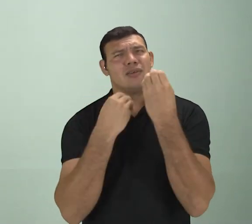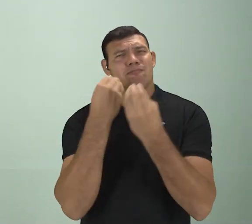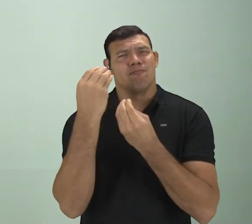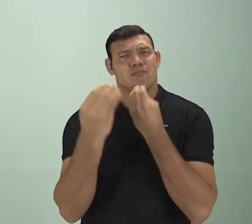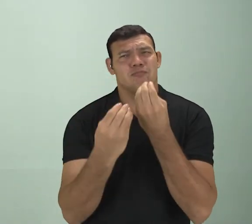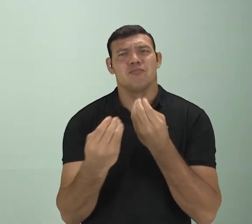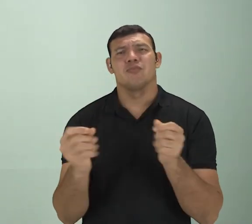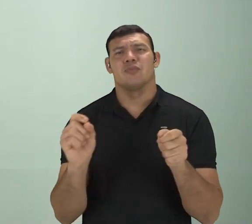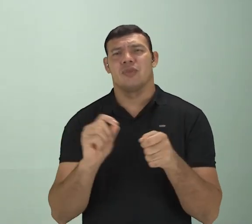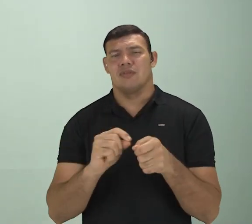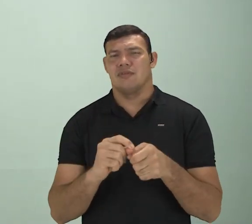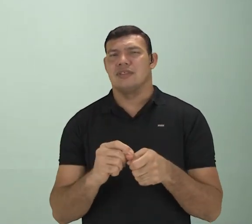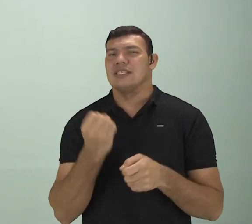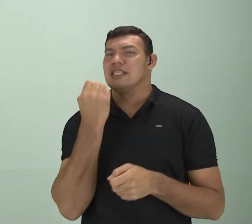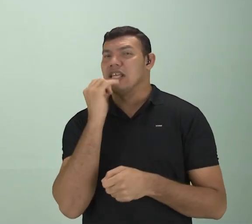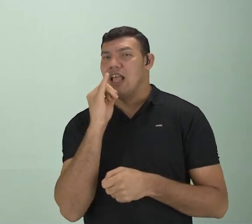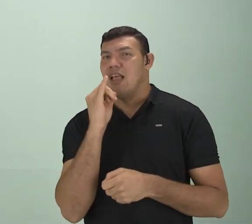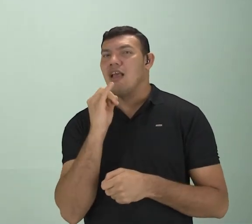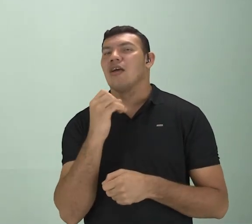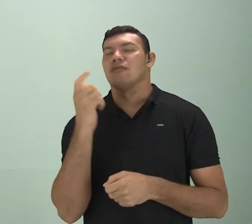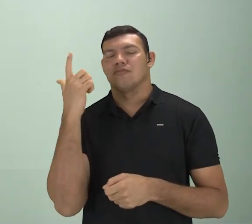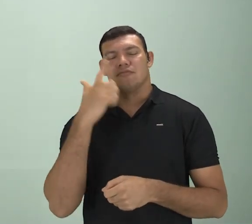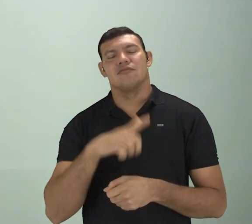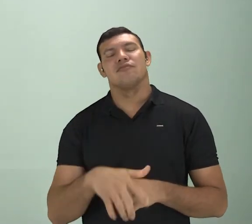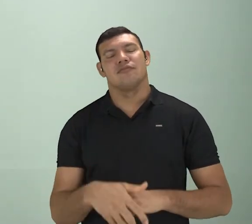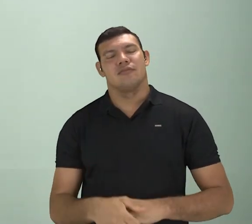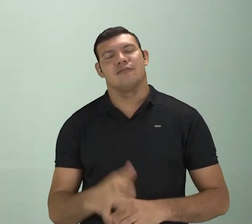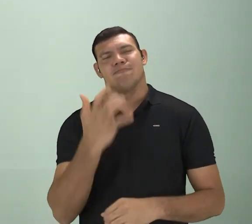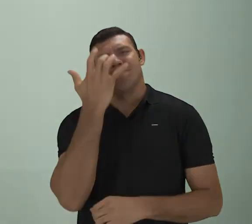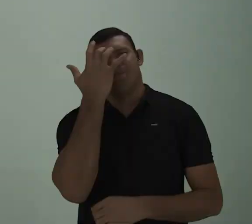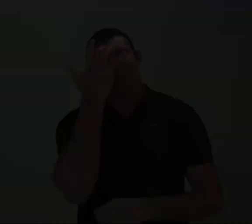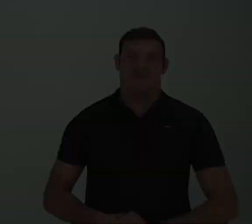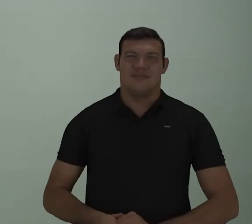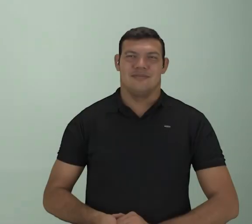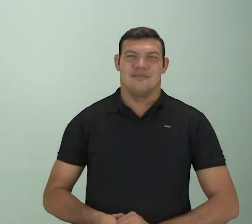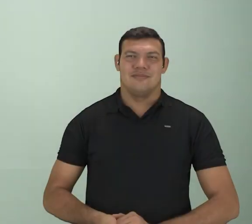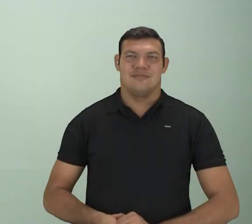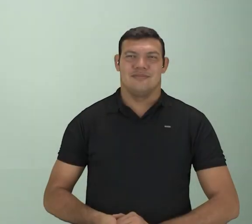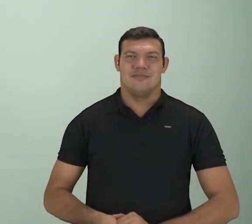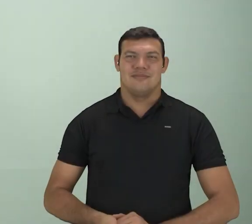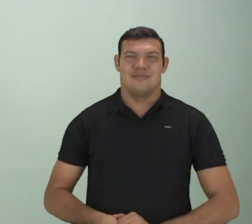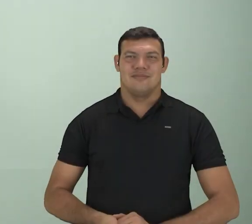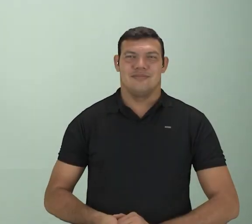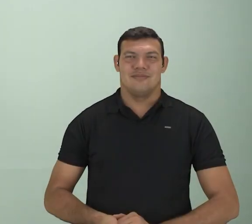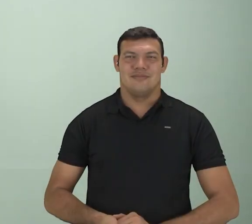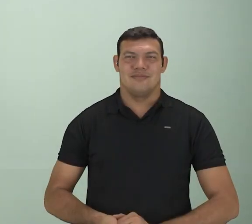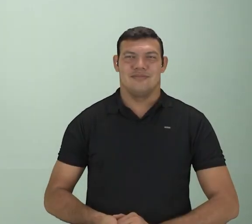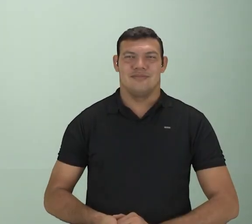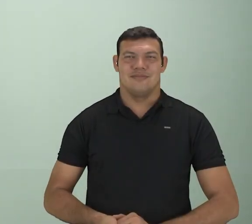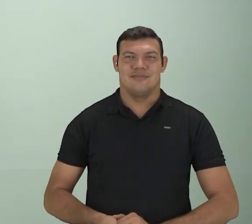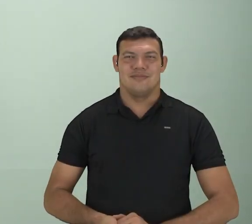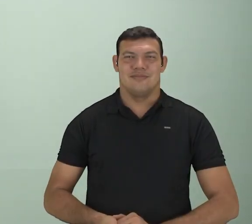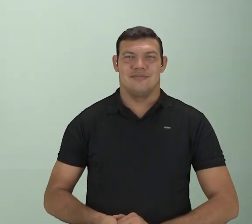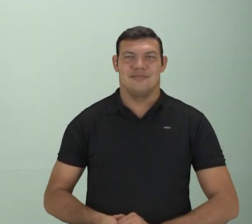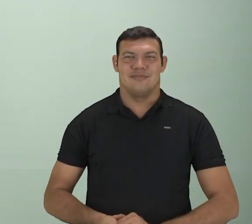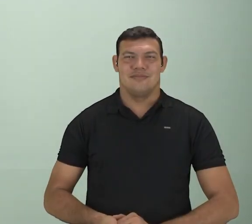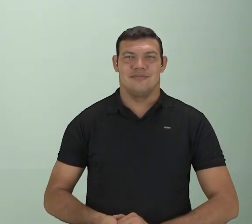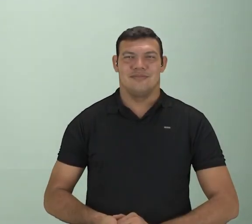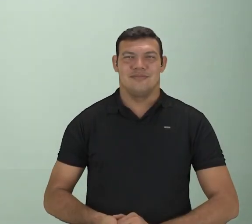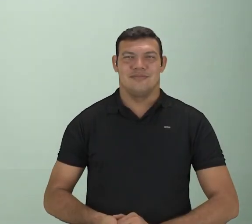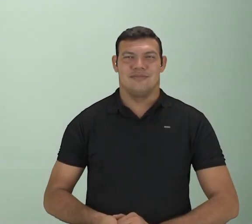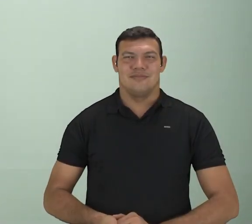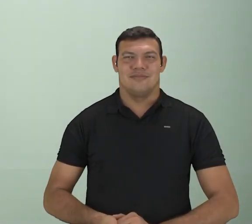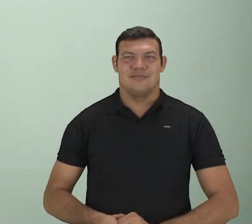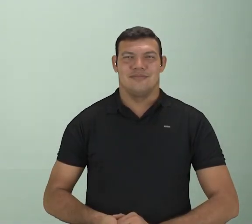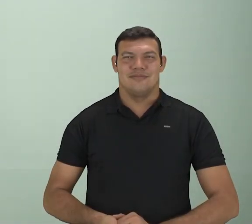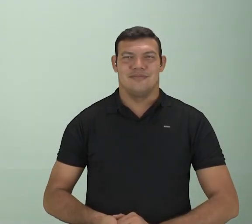se vocês conseguirem lembrar é isso tudo vai ficar bem mais simples só gás tem seu lado foi ótimo me